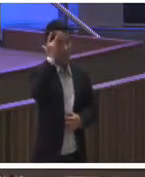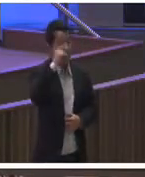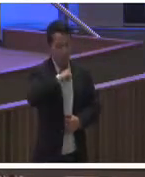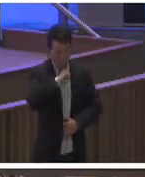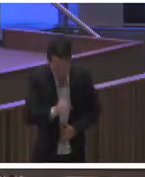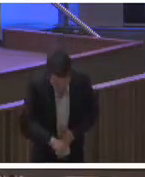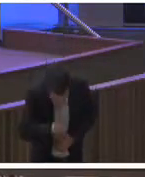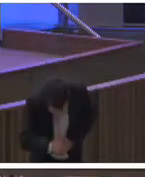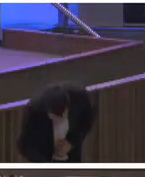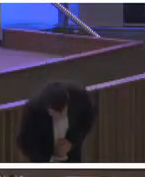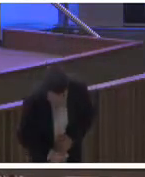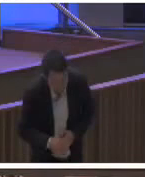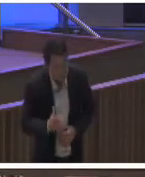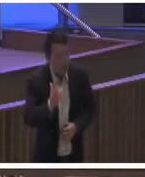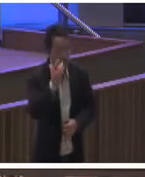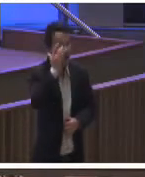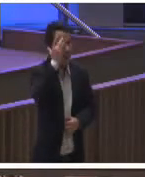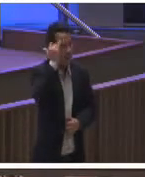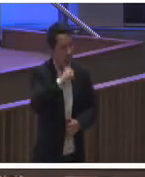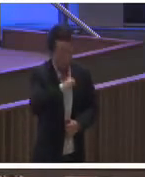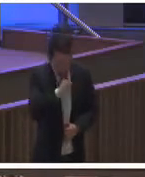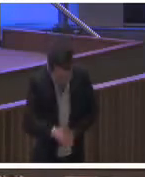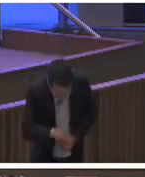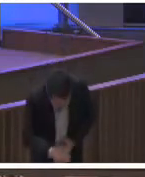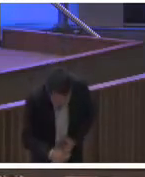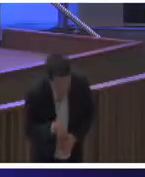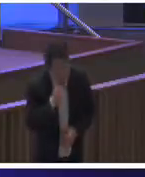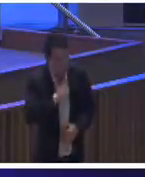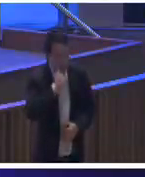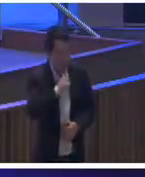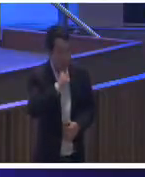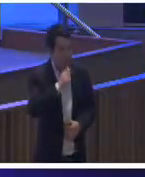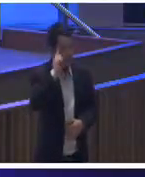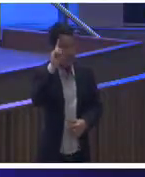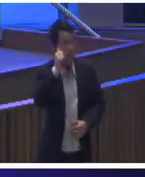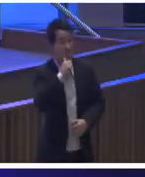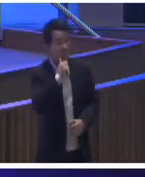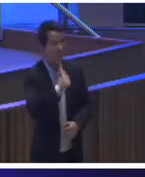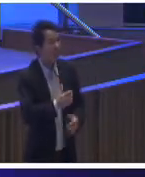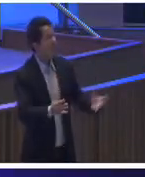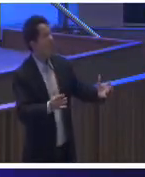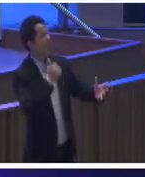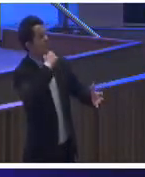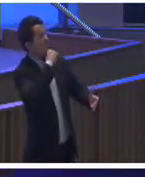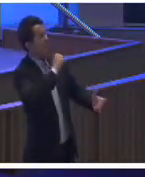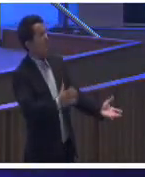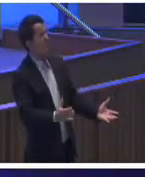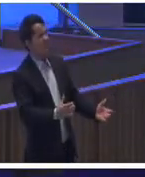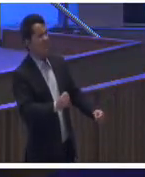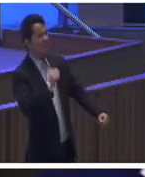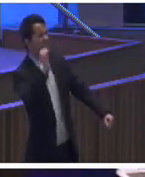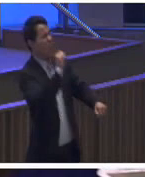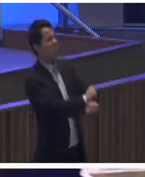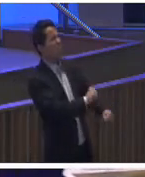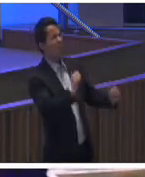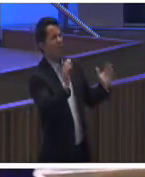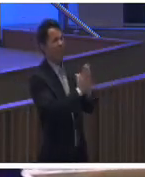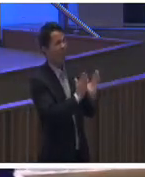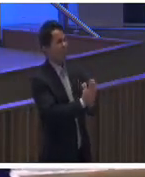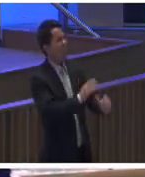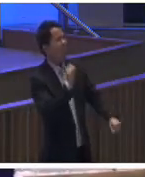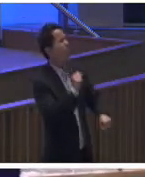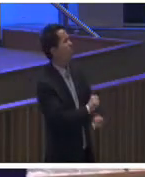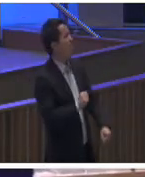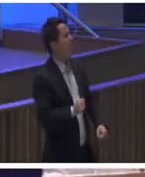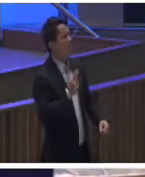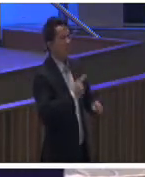na outra noite ela chegou vomitando. Aí um dia ela olhou assim para a mãe e disse assim: mãe, para de orar, porque